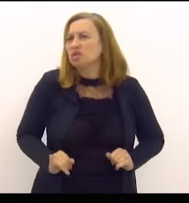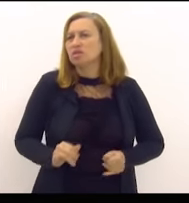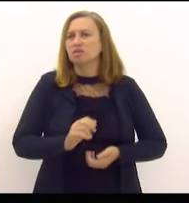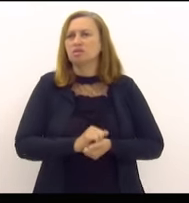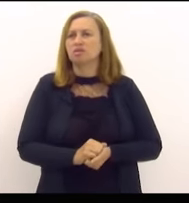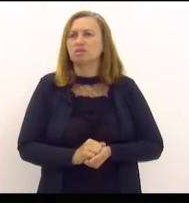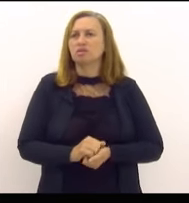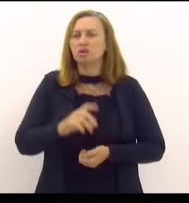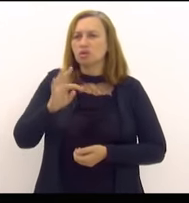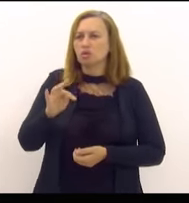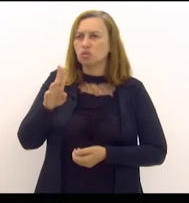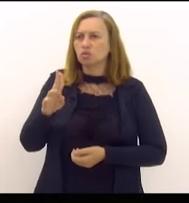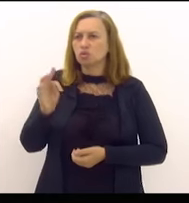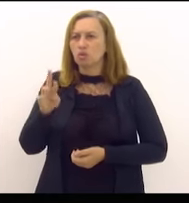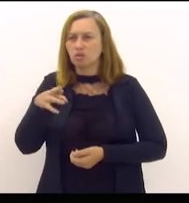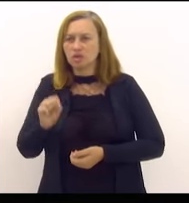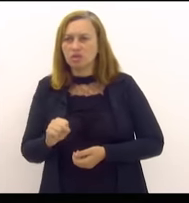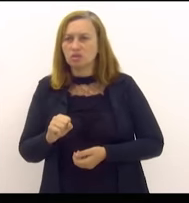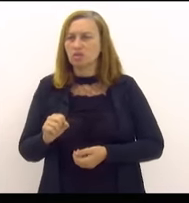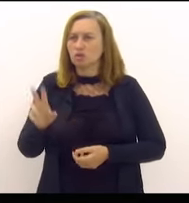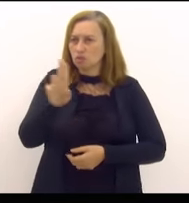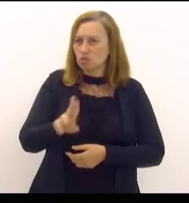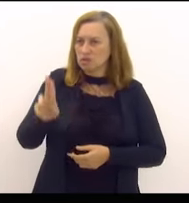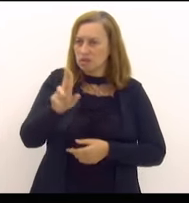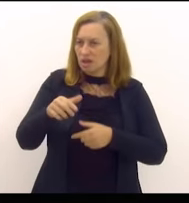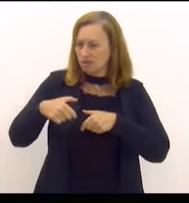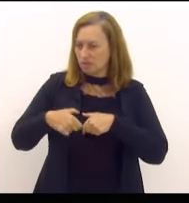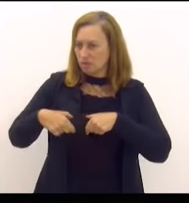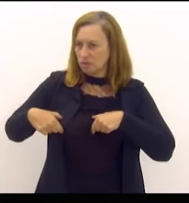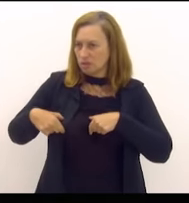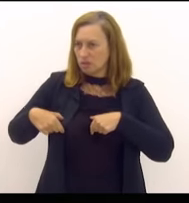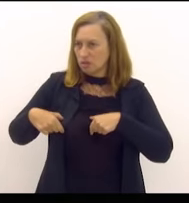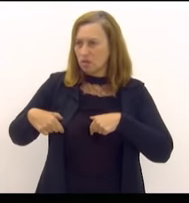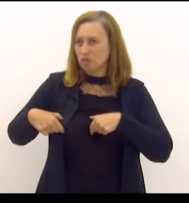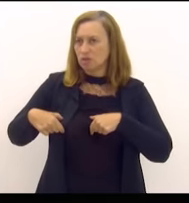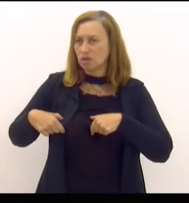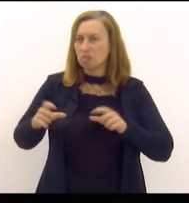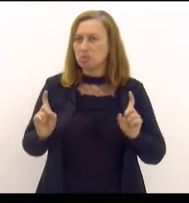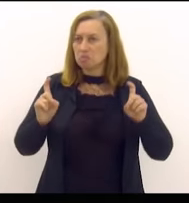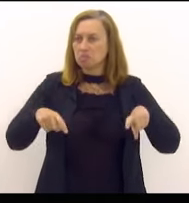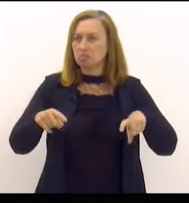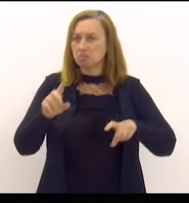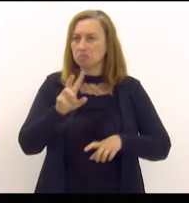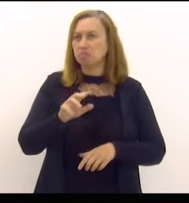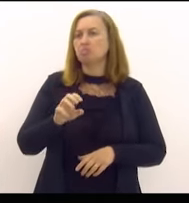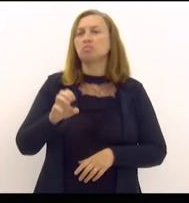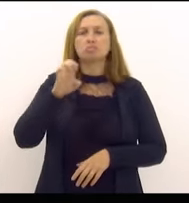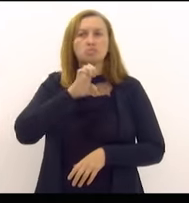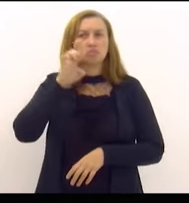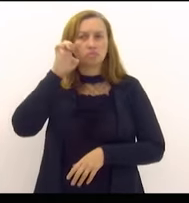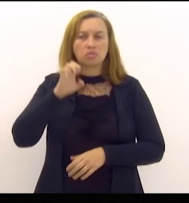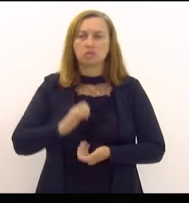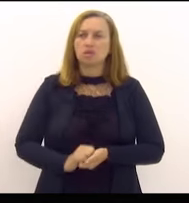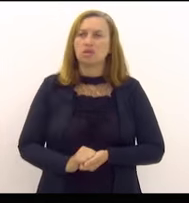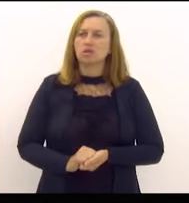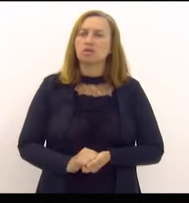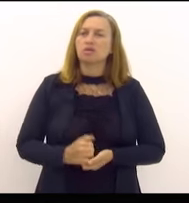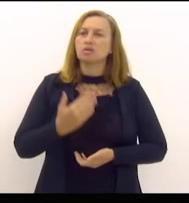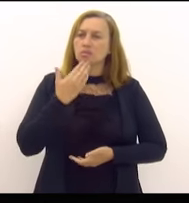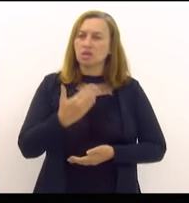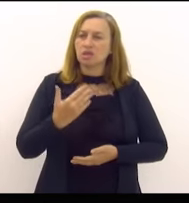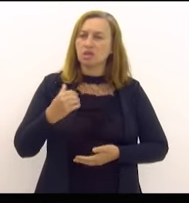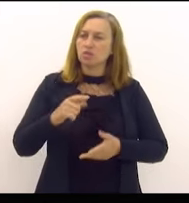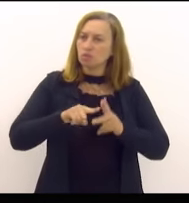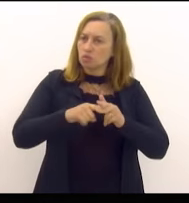usavam um adesivo elaborado pelo meu mandato, reivindicando o reajuste das bolsas, o que é inaceitável,